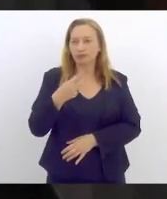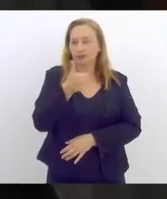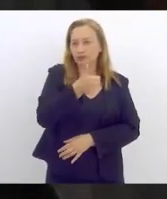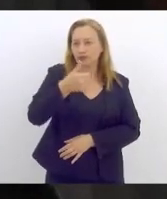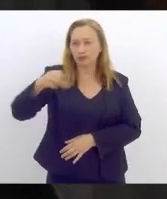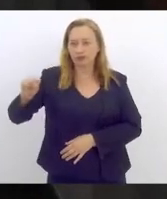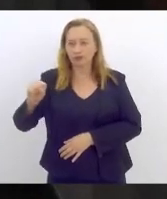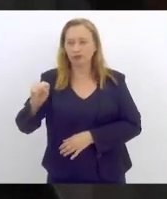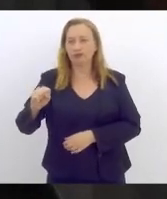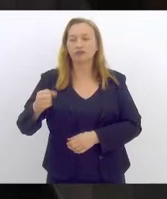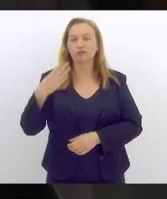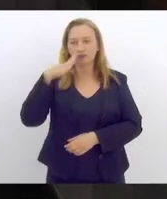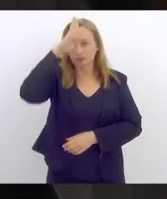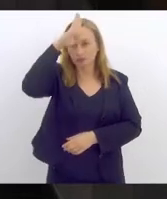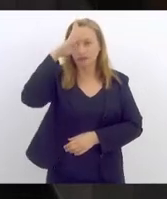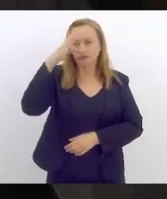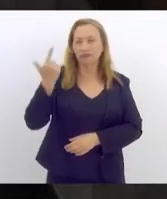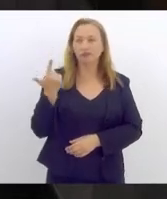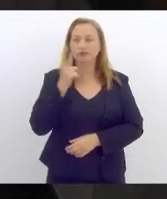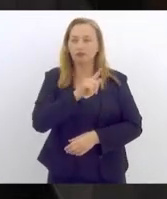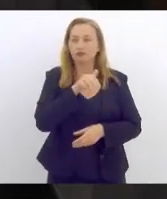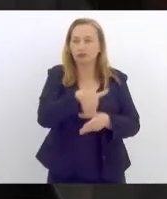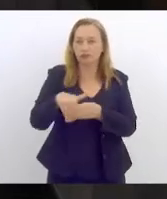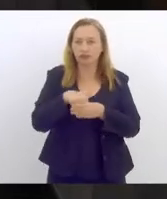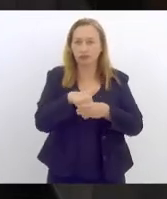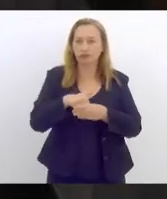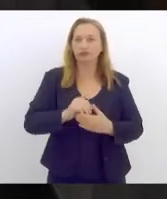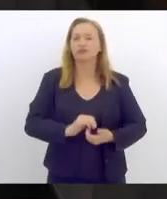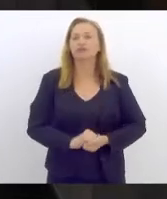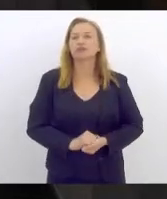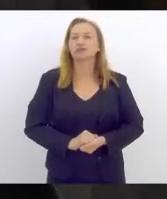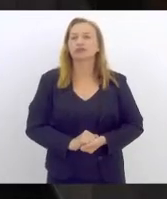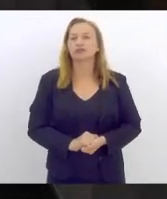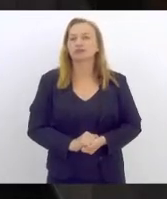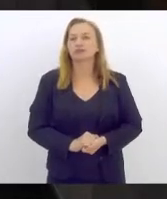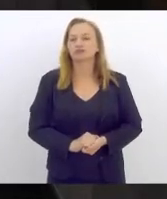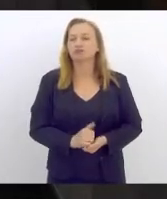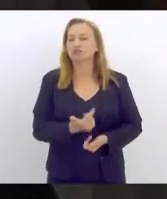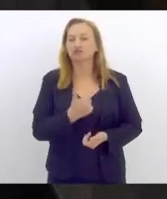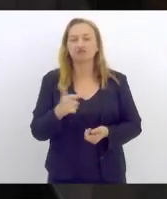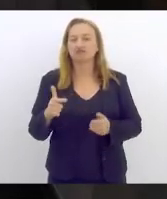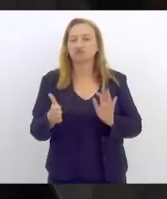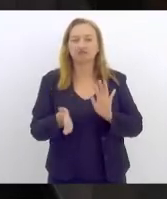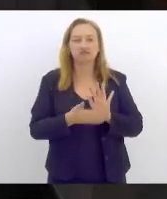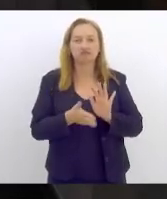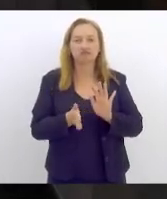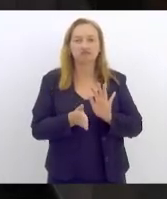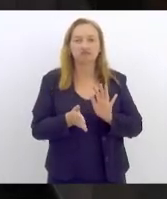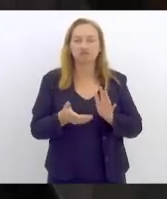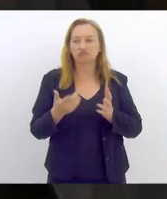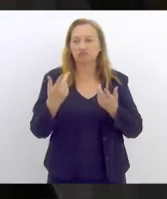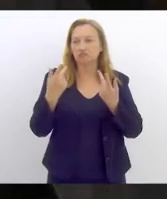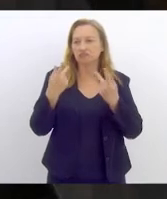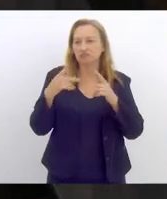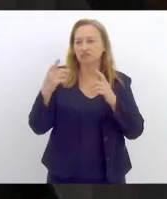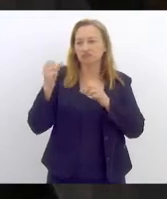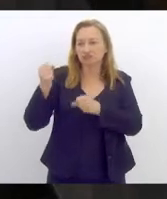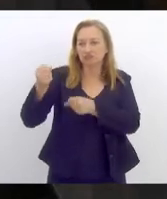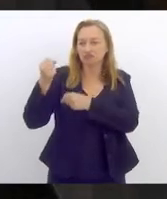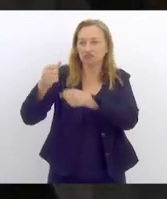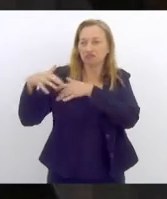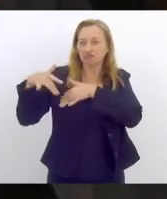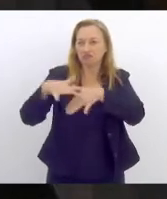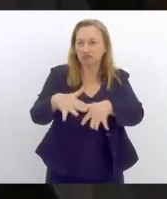Jair bolsonaro ganhou as eleições e não houve Nenhum protesto nas ruas contra essas